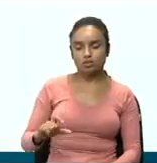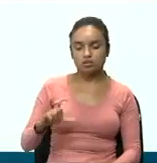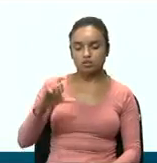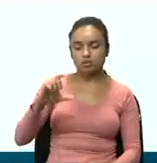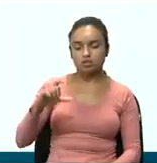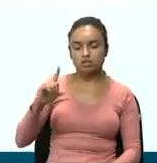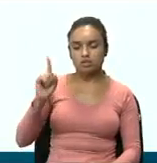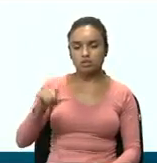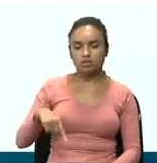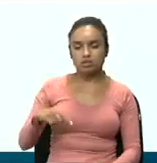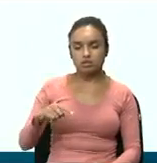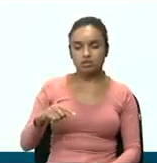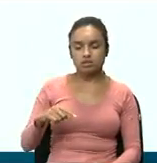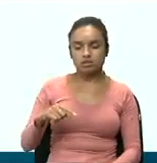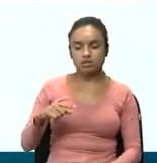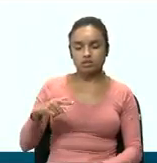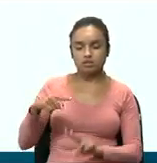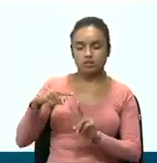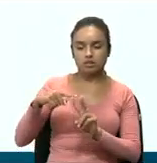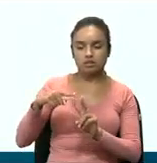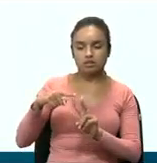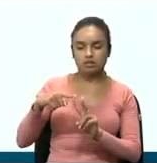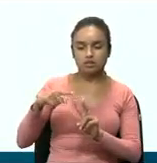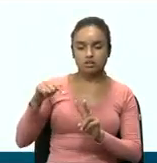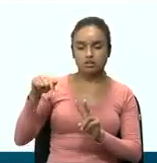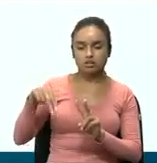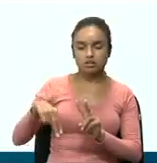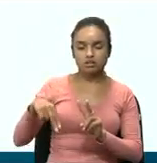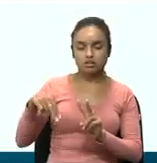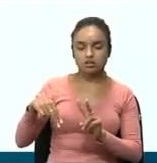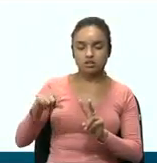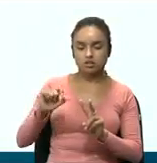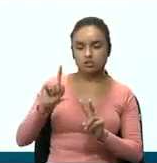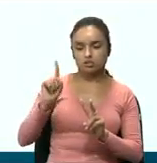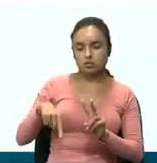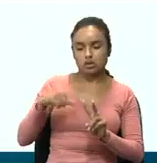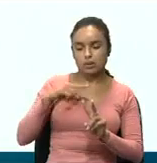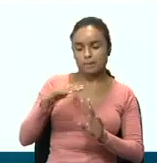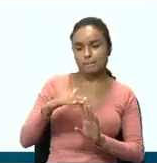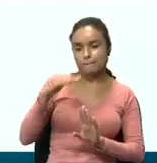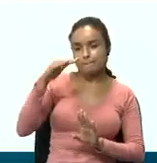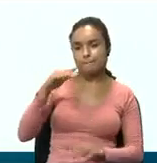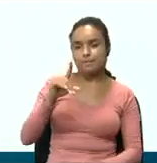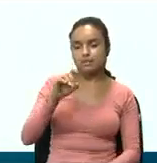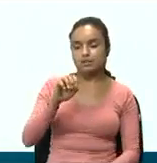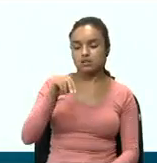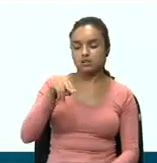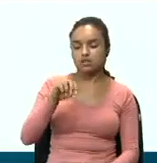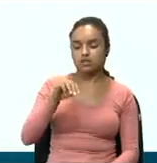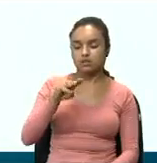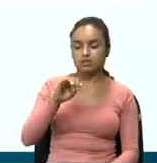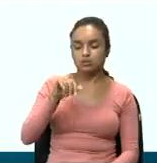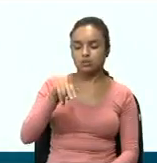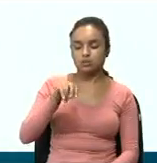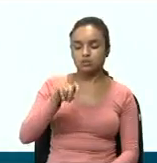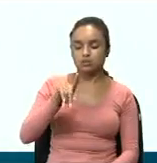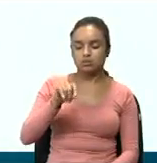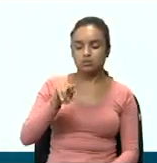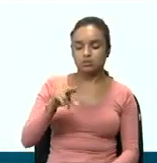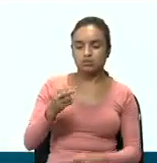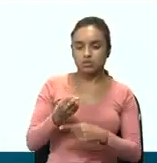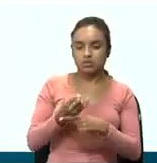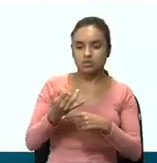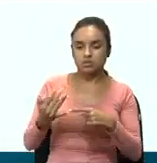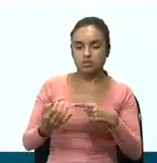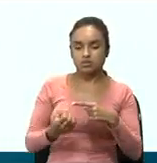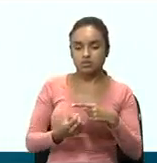raiz de n. E quanto maior é o denominador de uma fração que eu estou comparando em